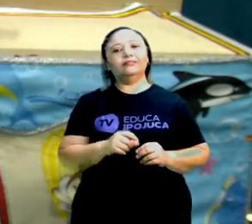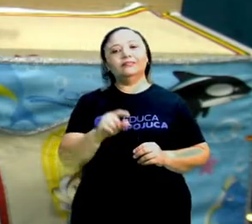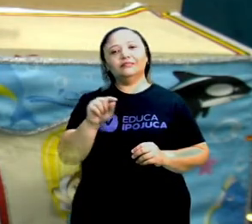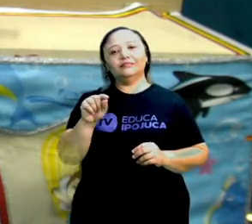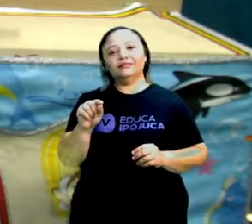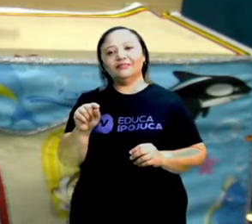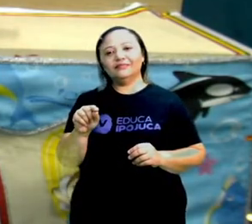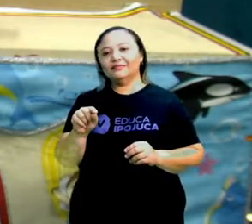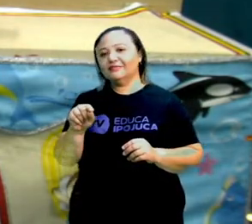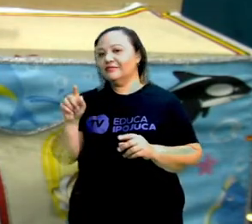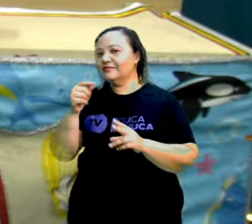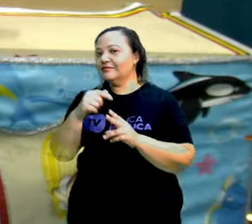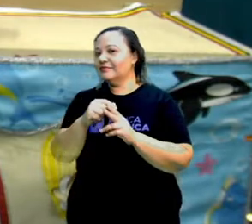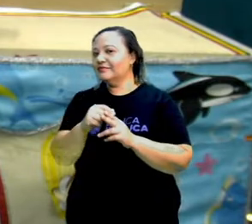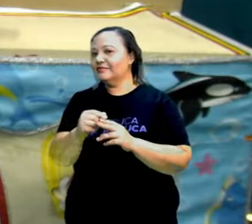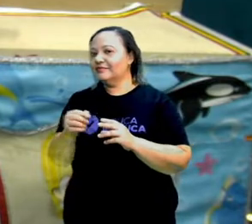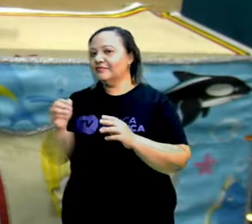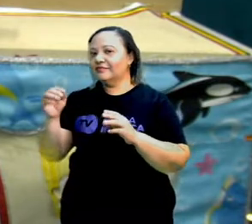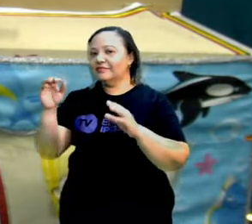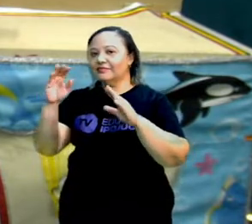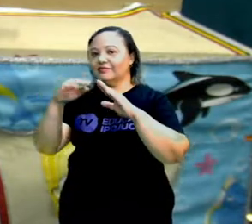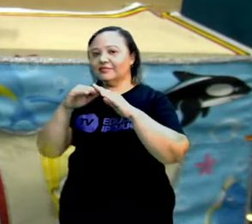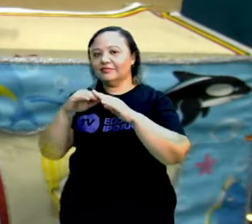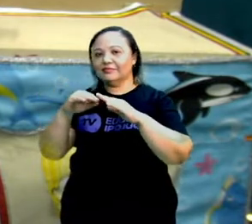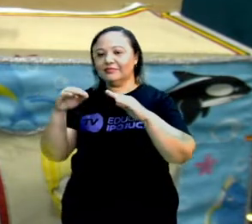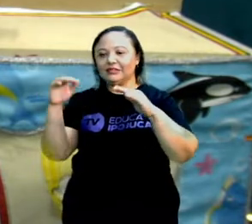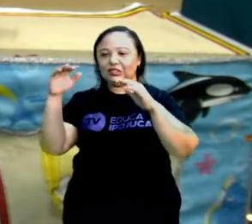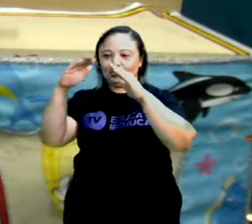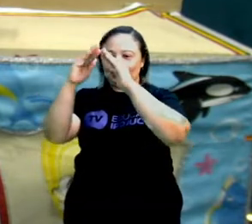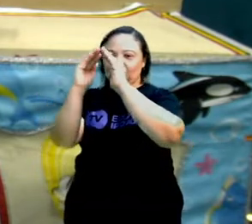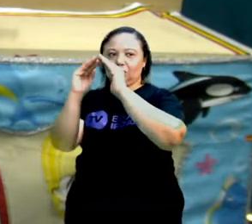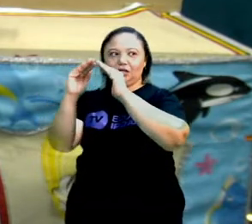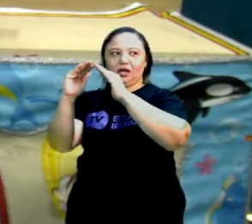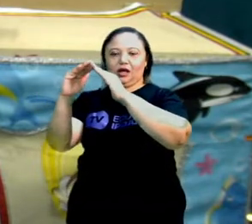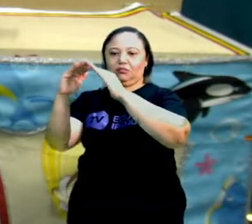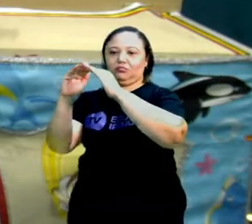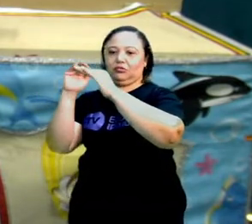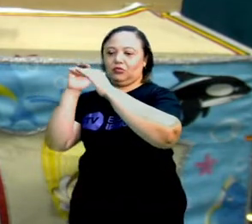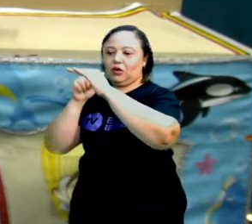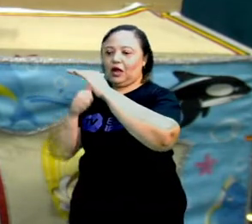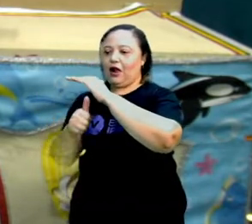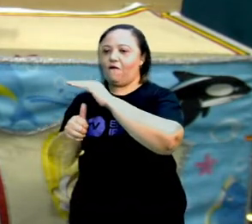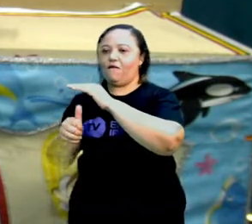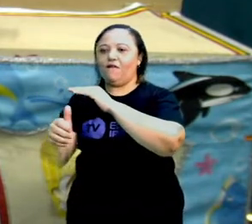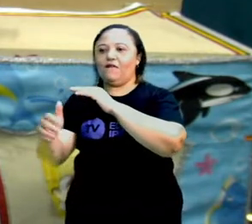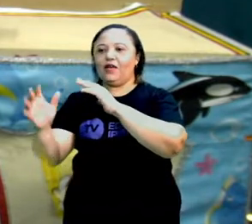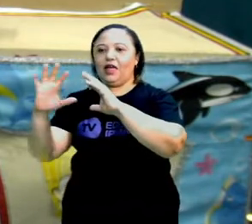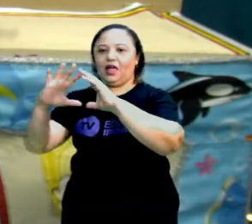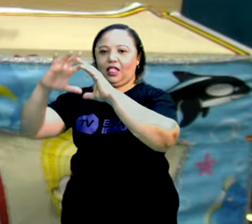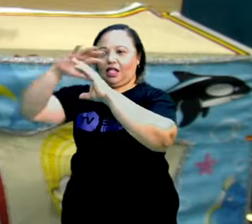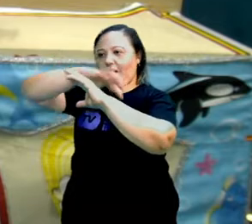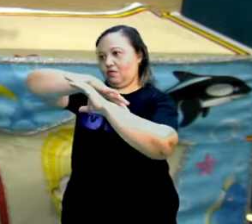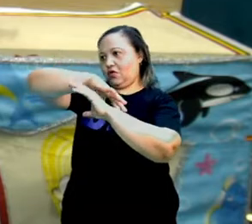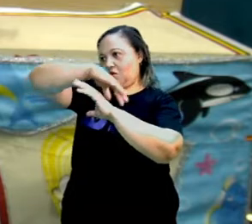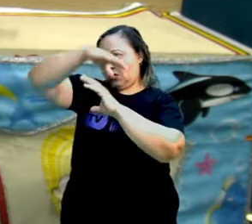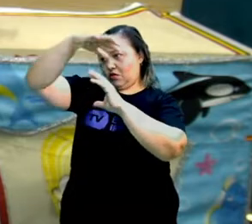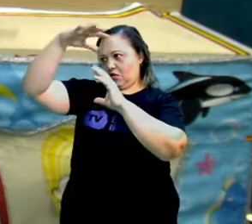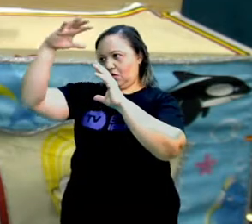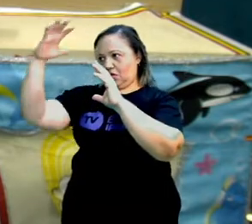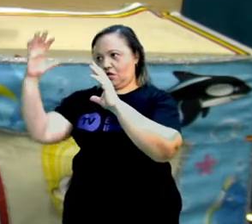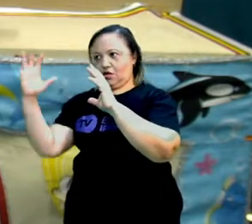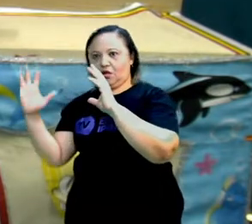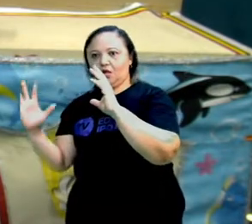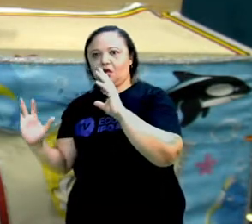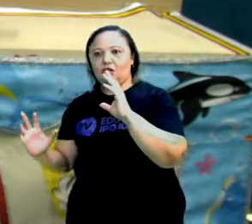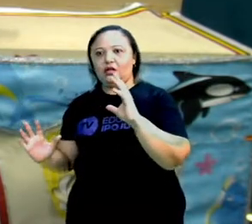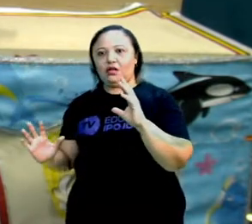E colocaram eles numa caverna. Eles ficou lá preso. Numa caverna com aquele